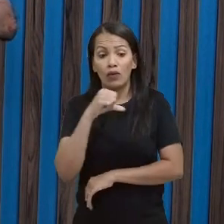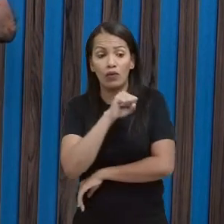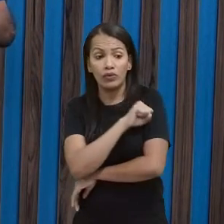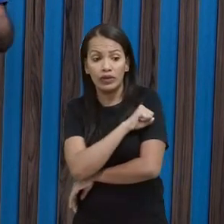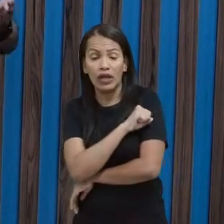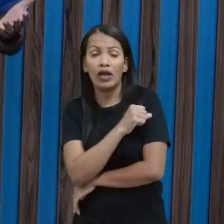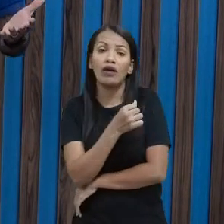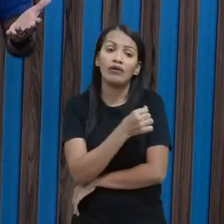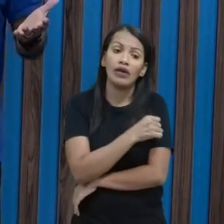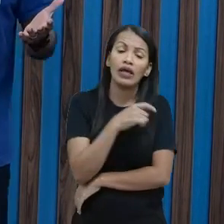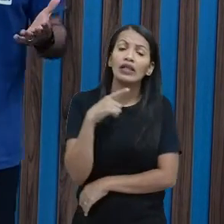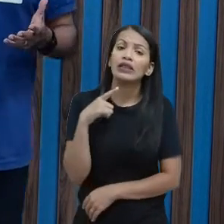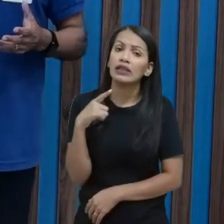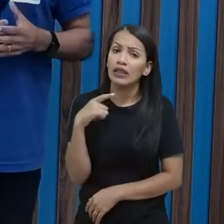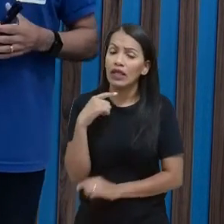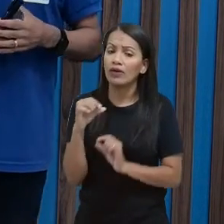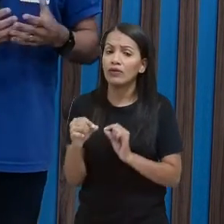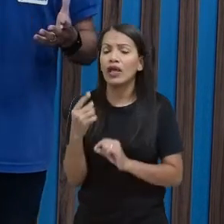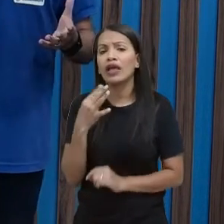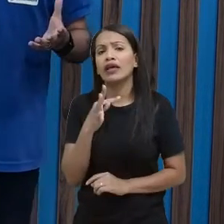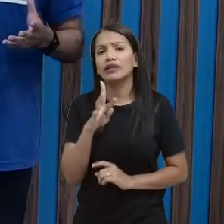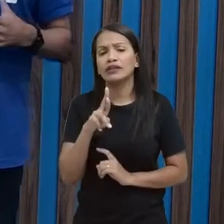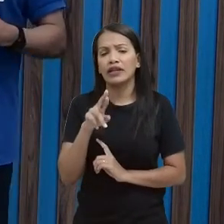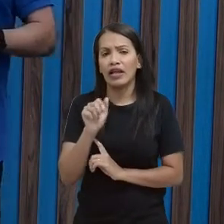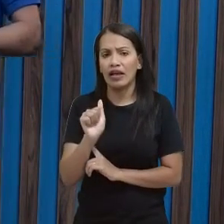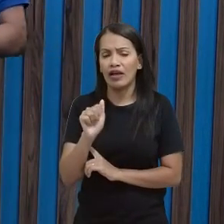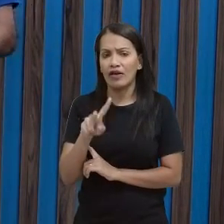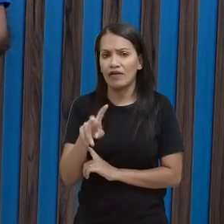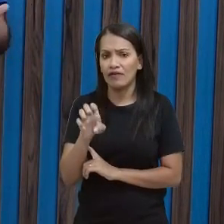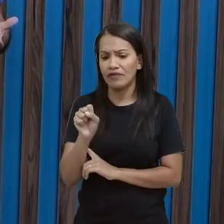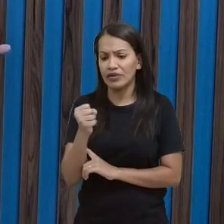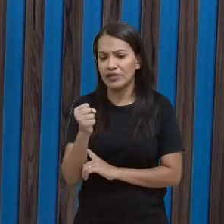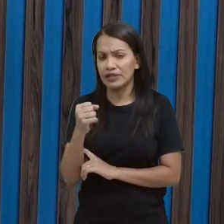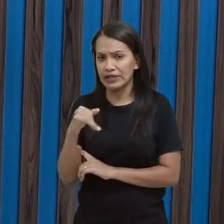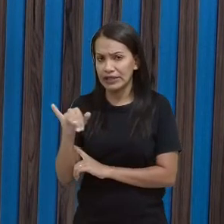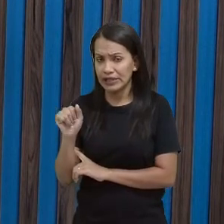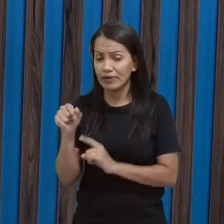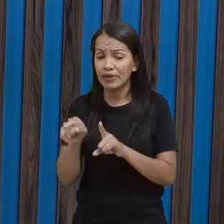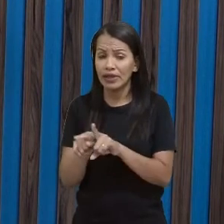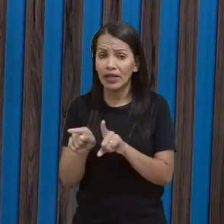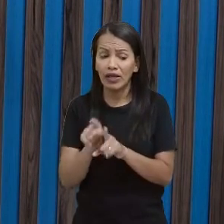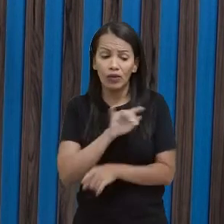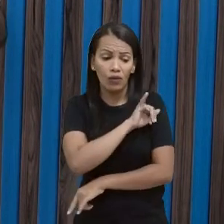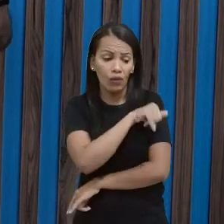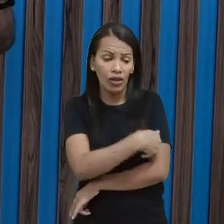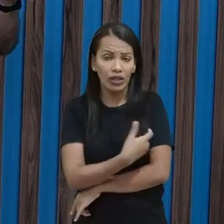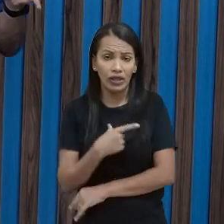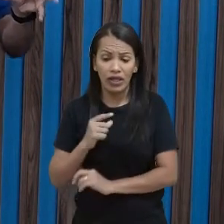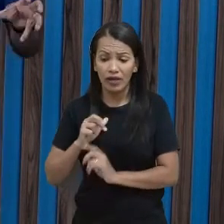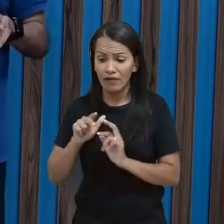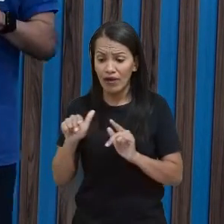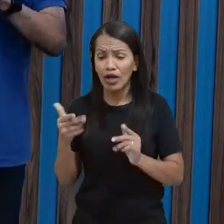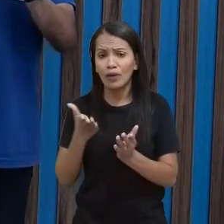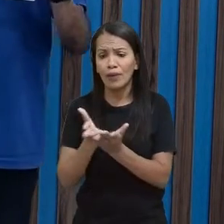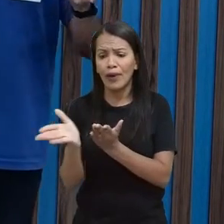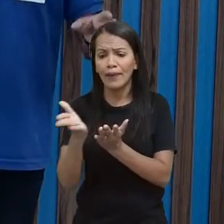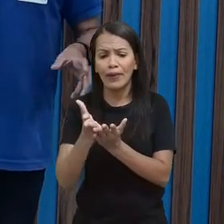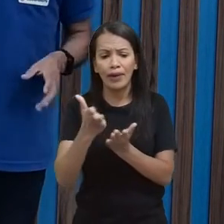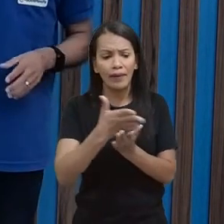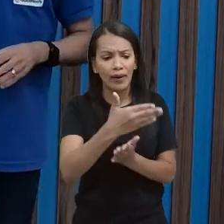tem travessia, tem o EJA, ou seja, tem vários caminhos para você assistir lá e tirar dúvida de um assunto que você esteja